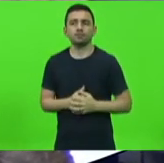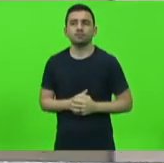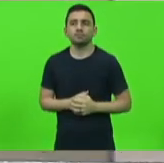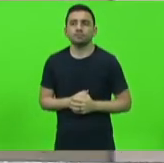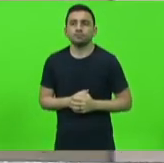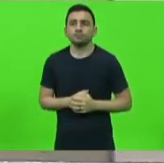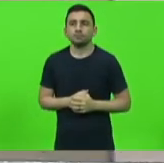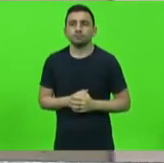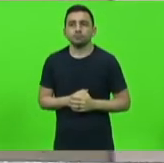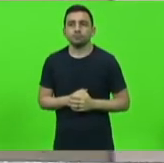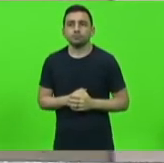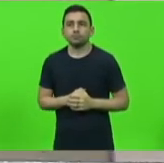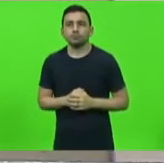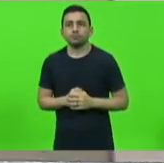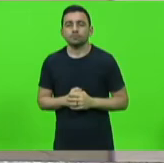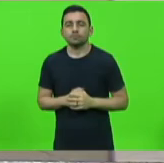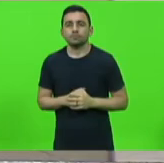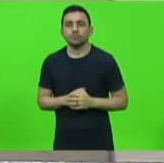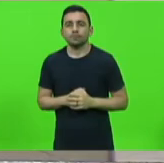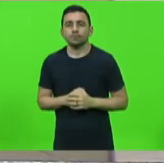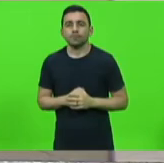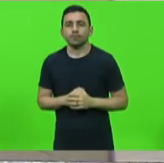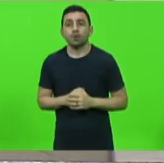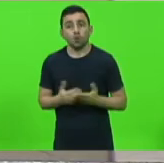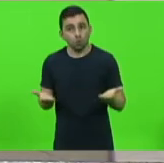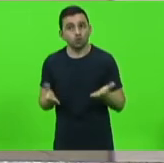nós votaremos segundo turno ainda hoje.